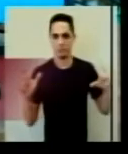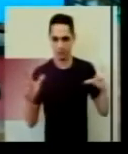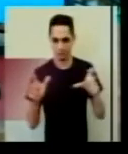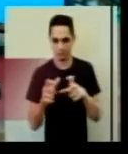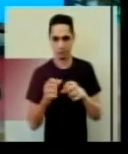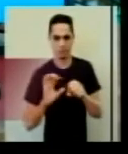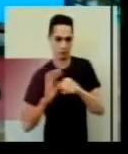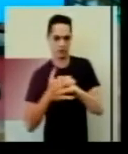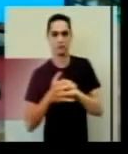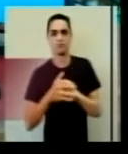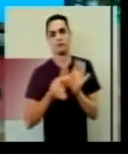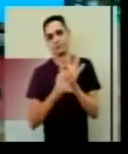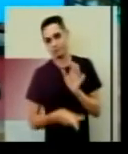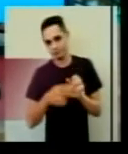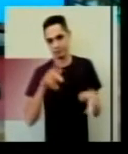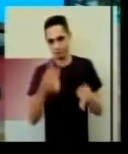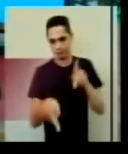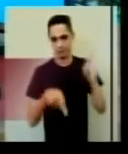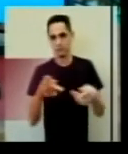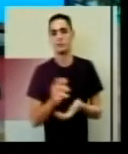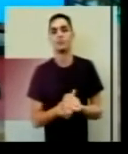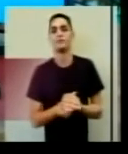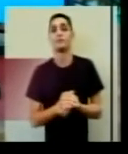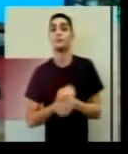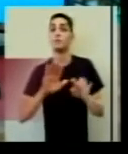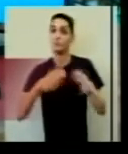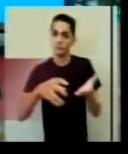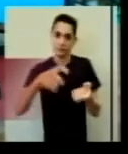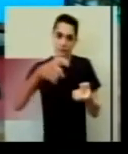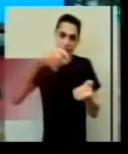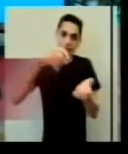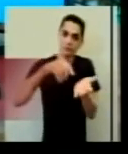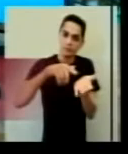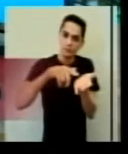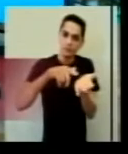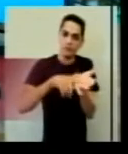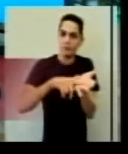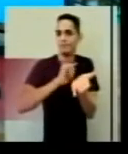diminuição de casos de Covid na população.